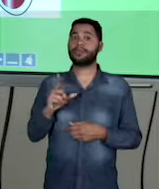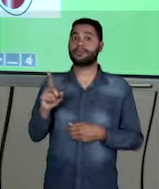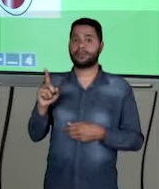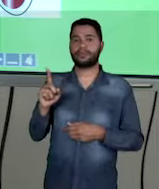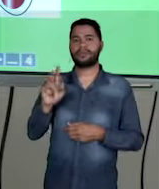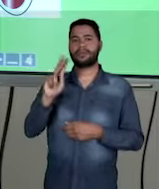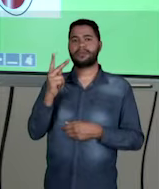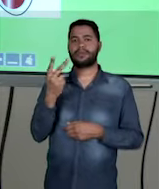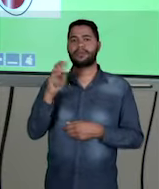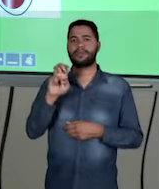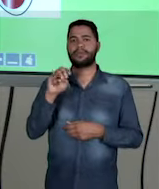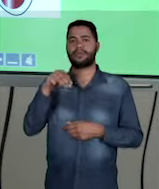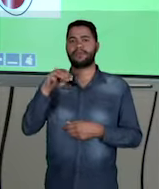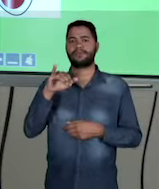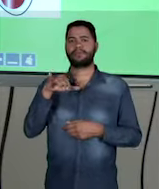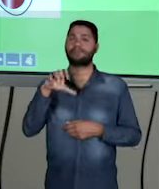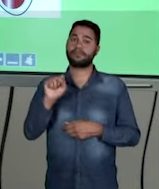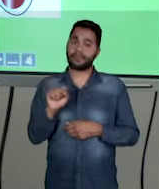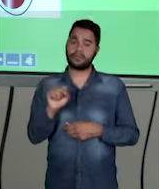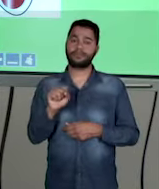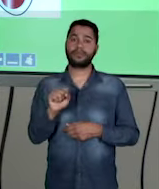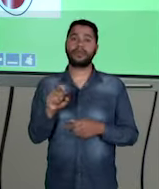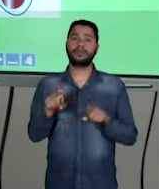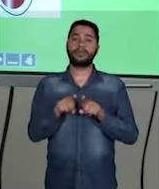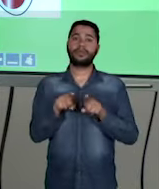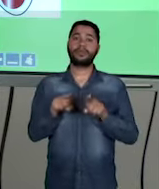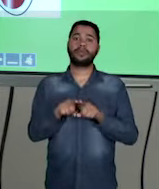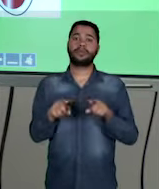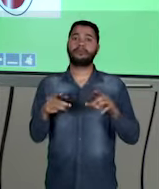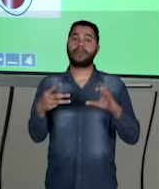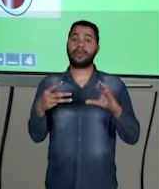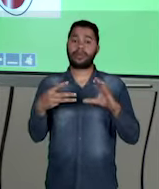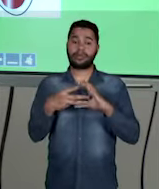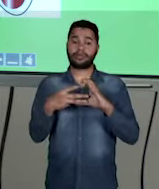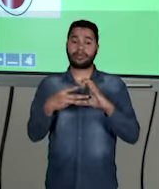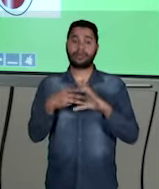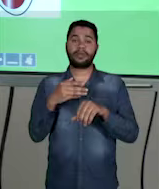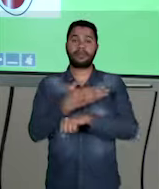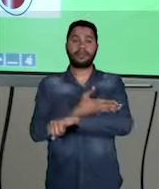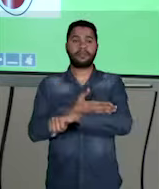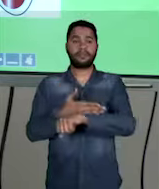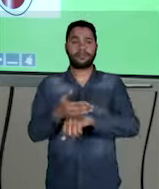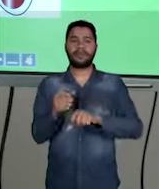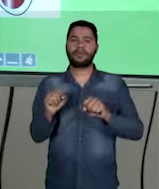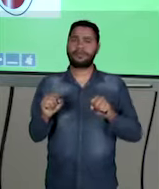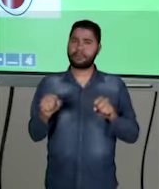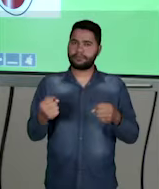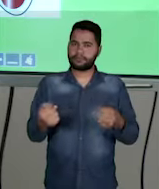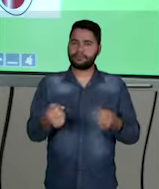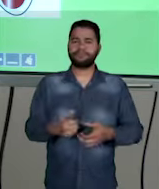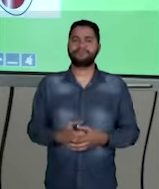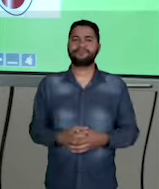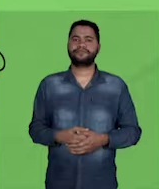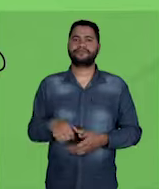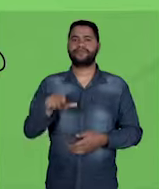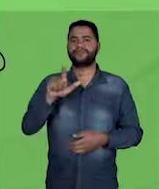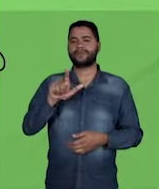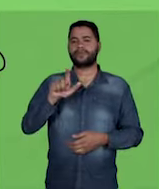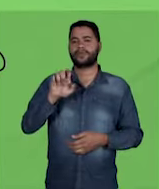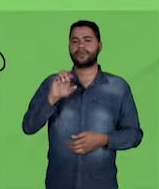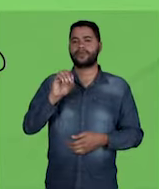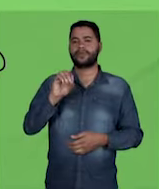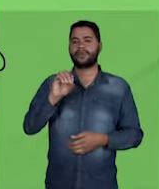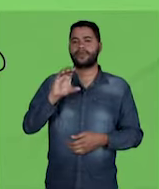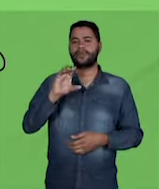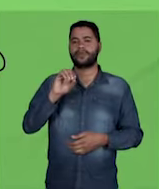é hemácia. Aí eu vou ter as células brancas, que são as células de defesa. Os leucócitos, aqui eu